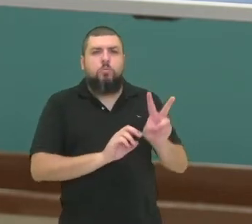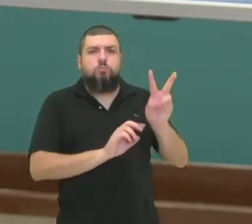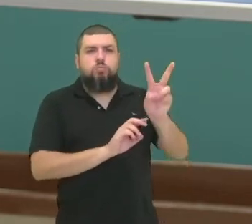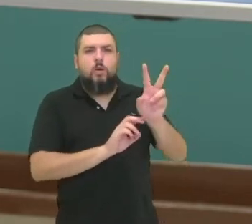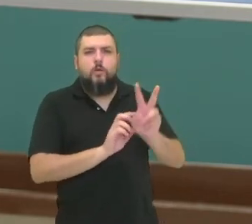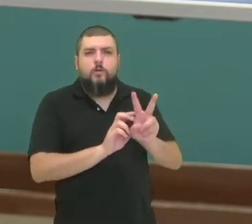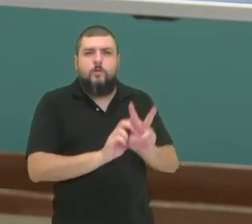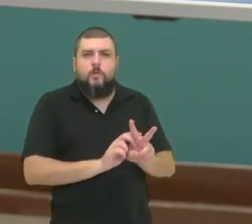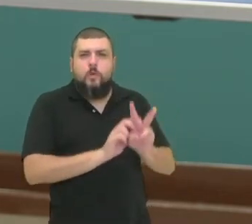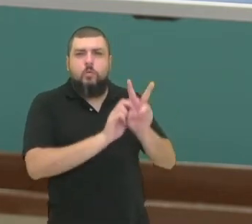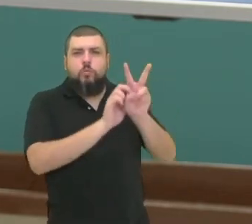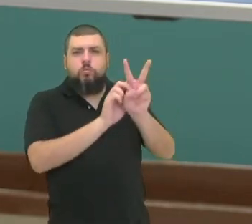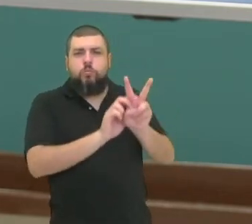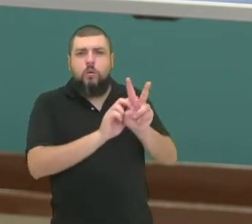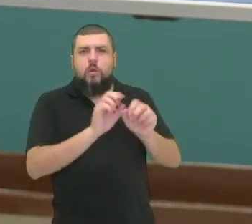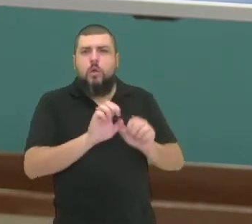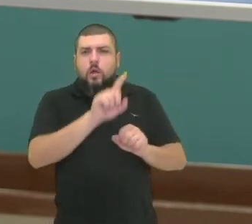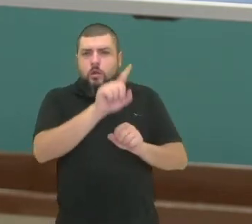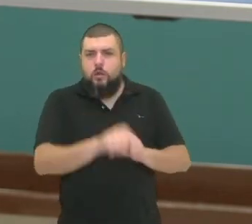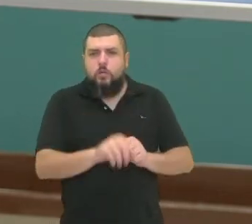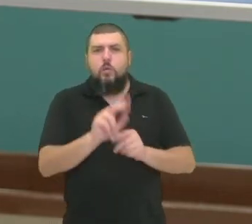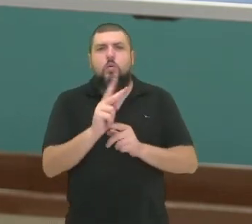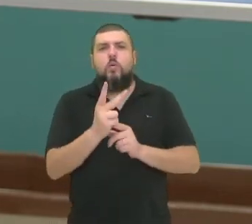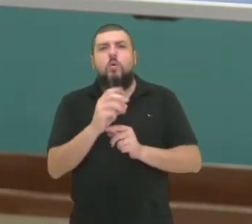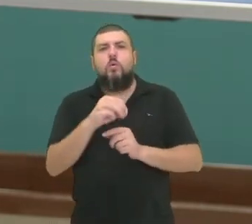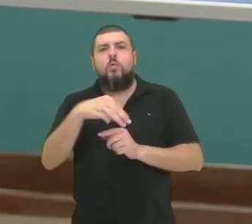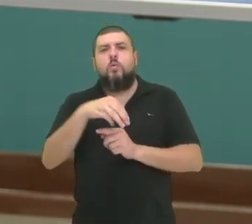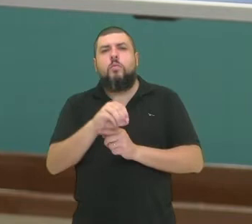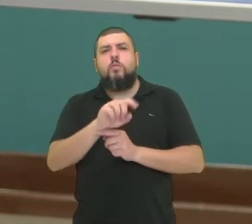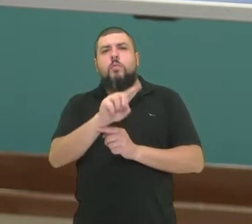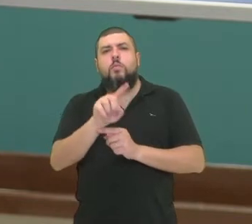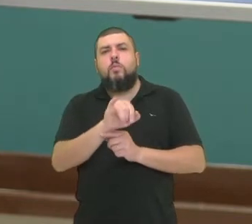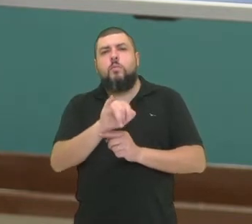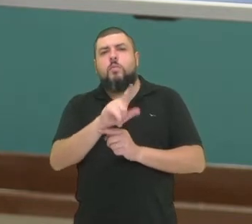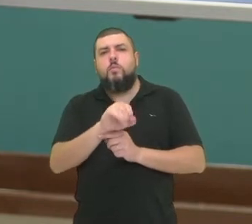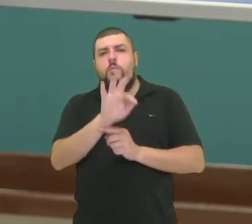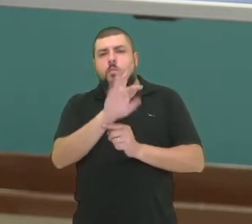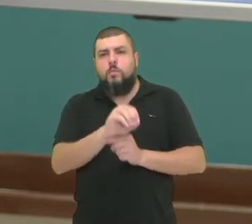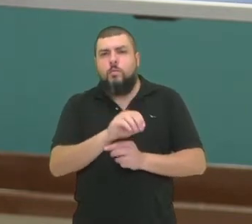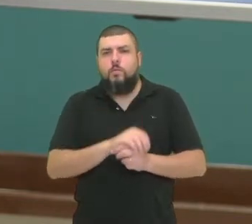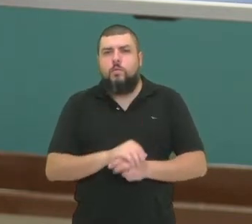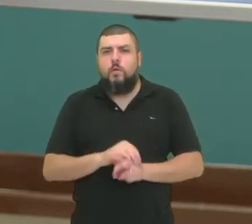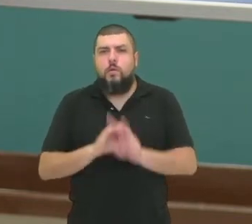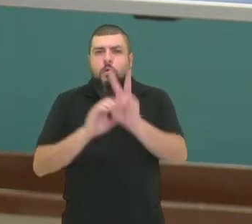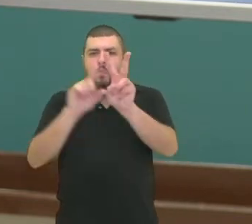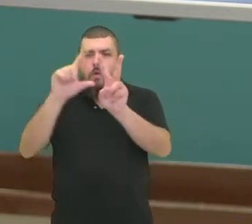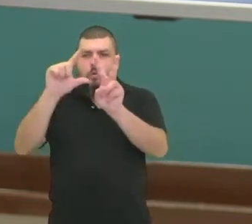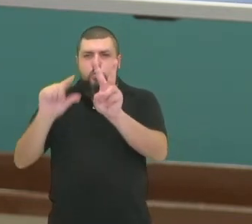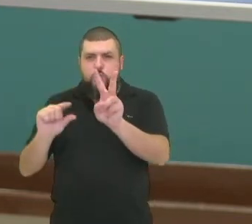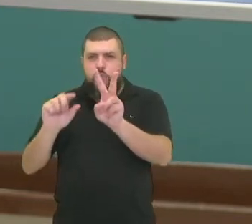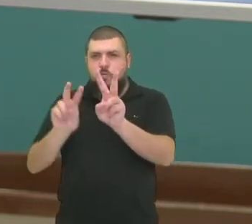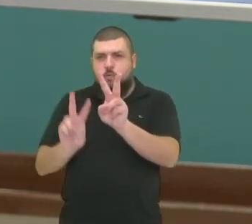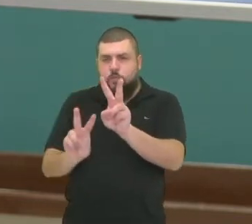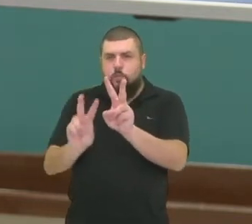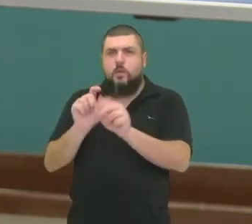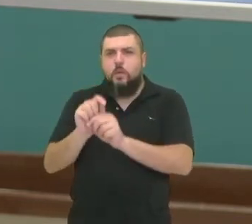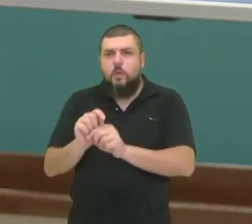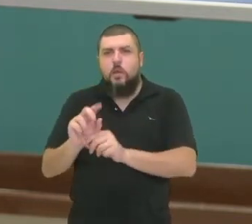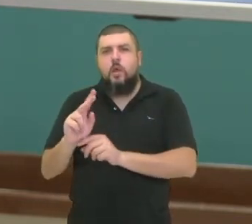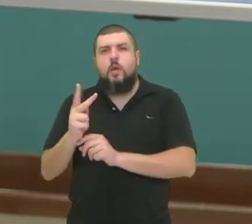um indivíduo homozigoto, igual. Vezão, vezinho,